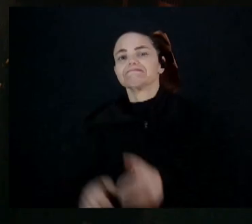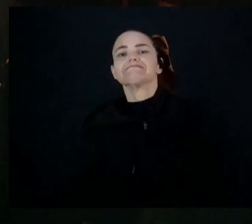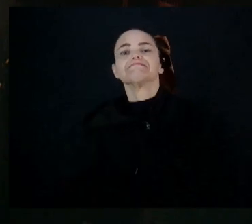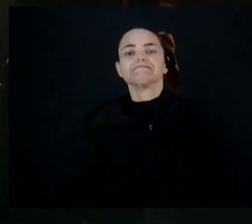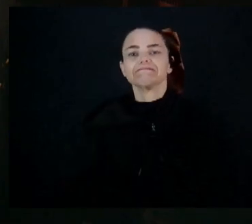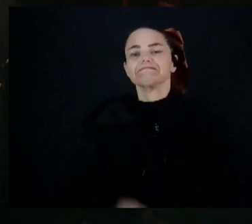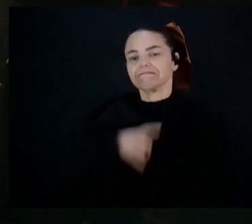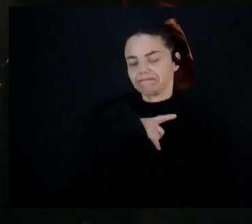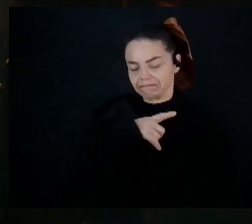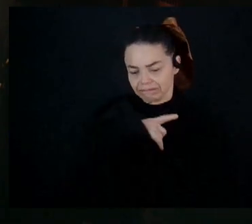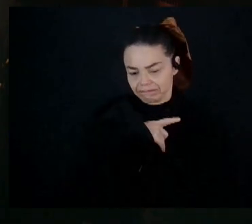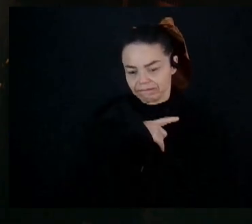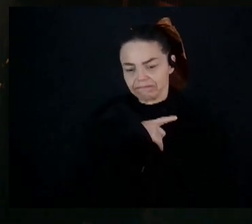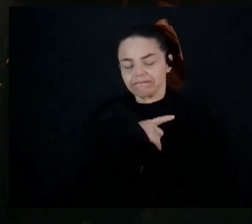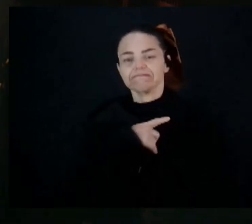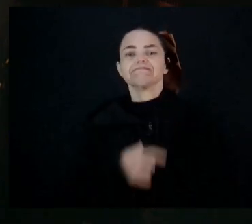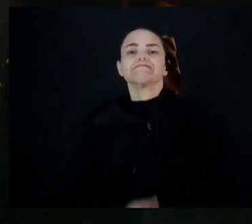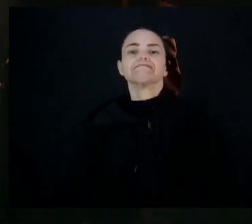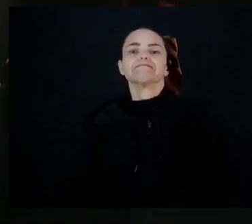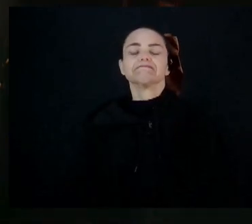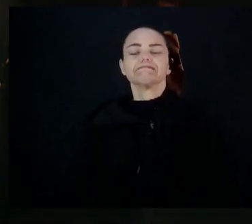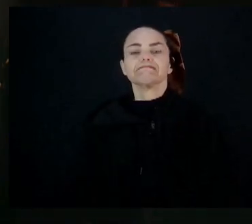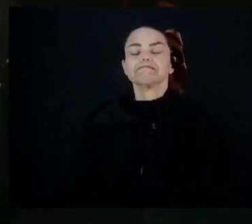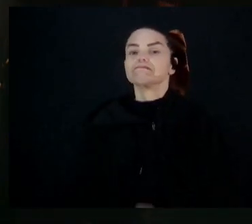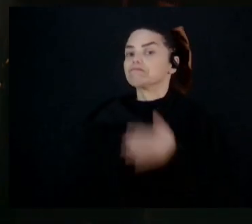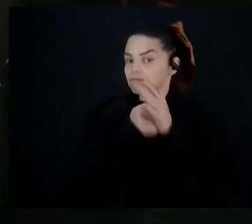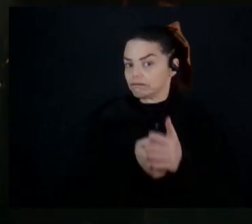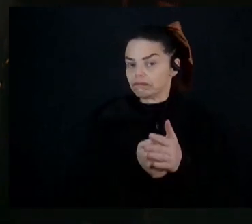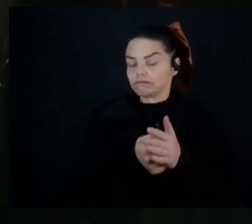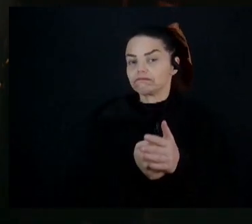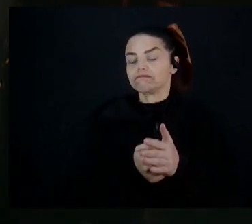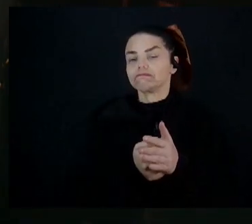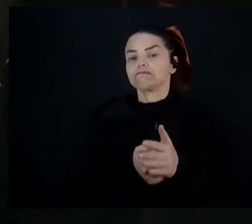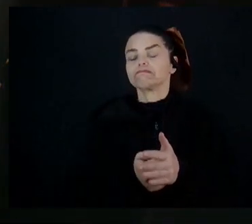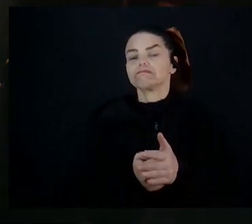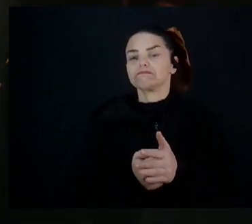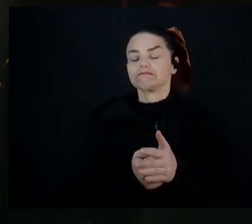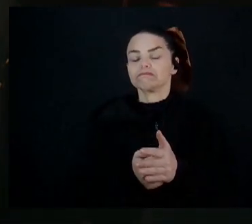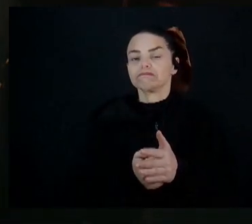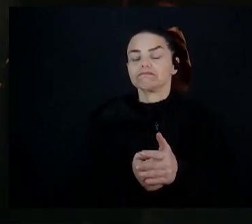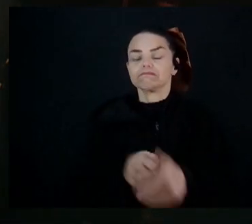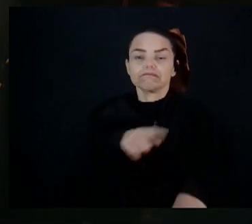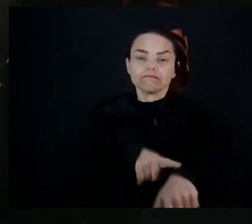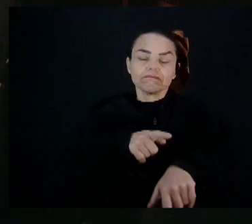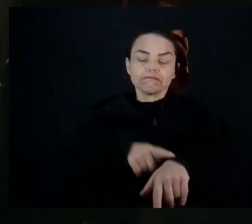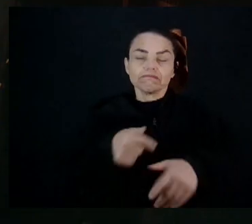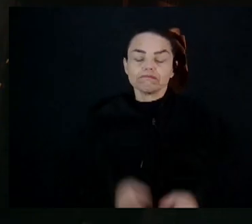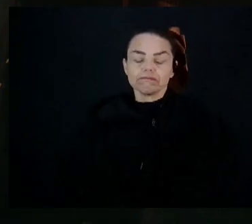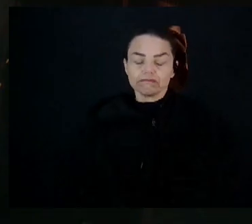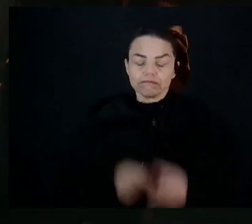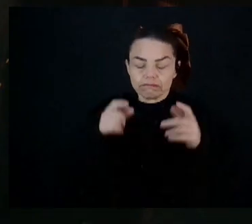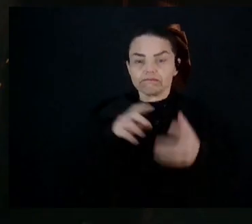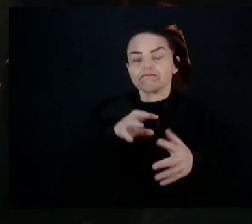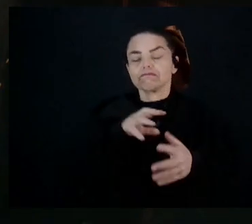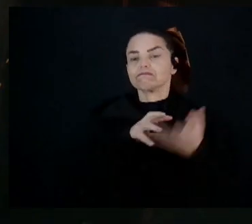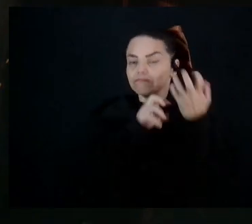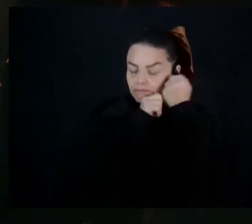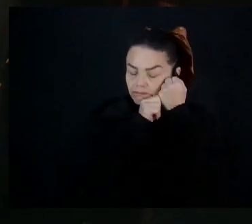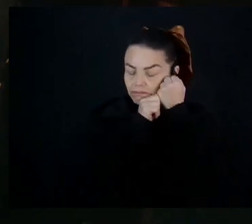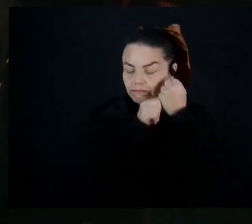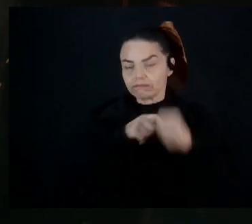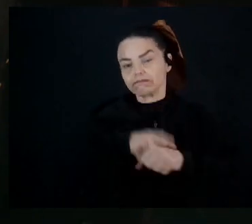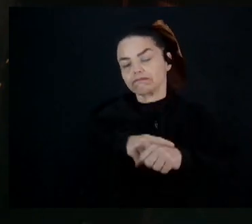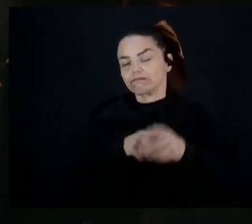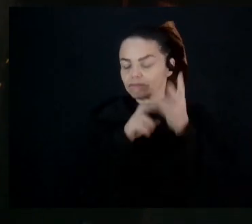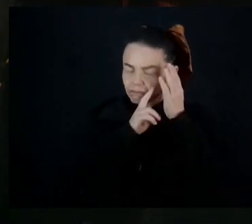tendo, privam o sono no momento que era para dormir, né? Roubam as horas de sono para ter aí essa